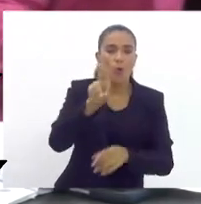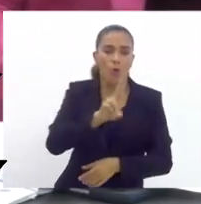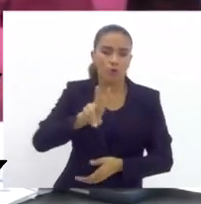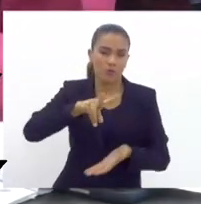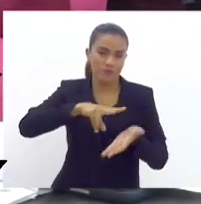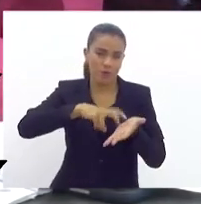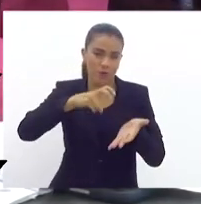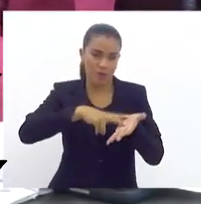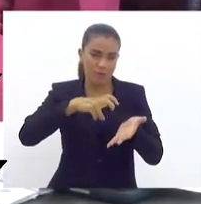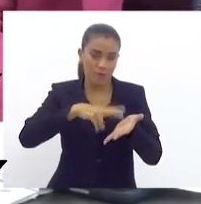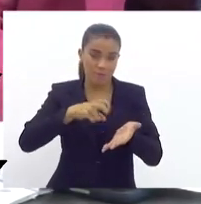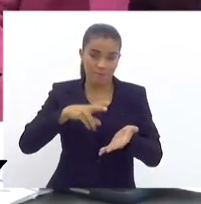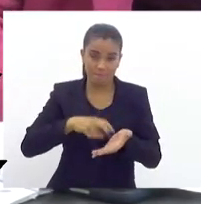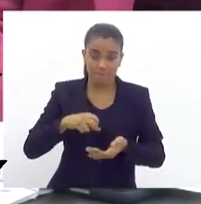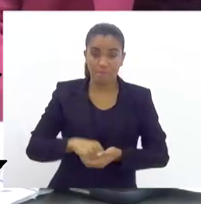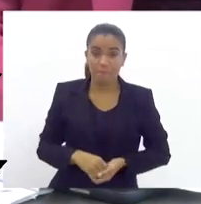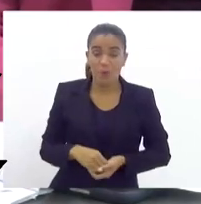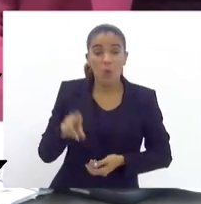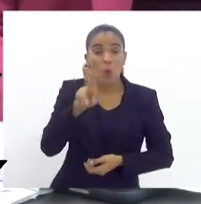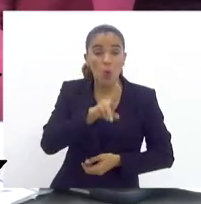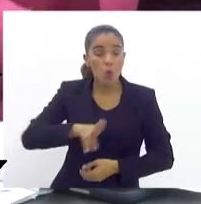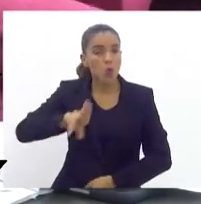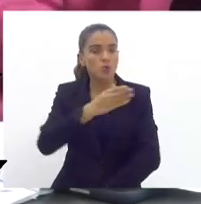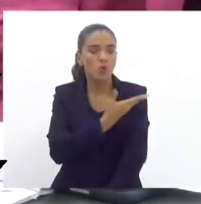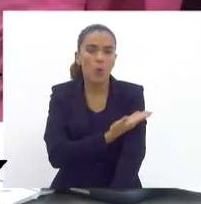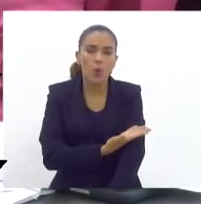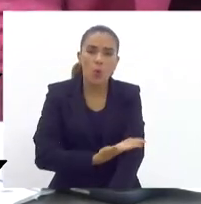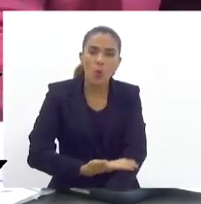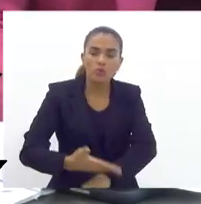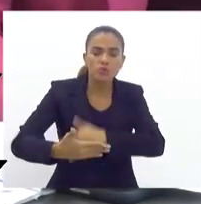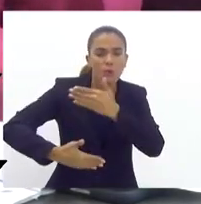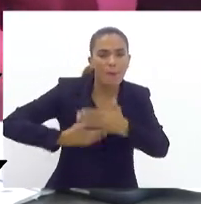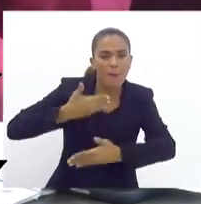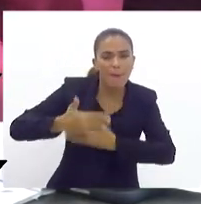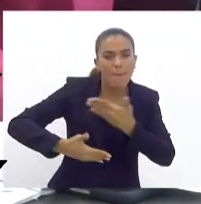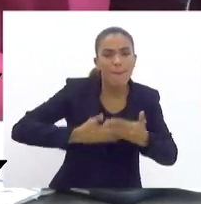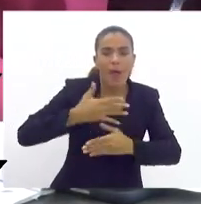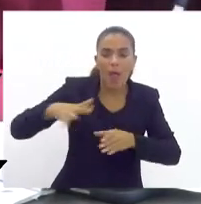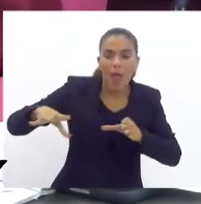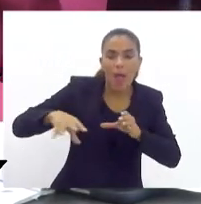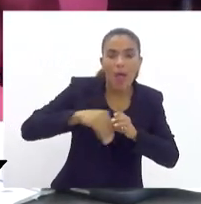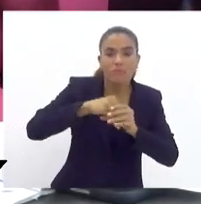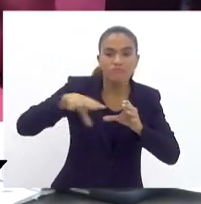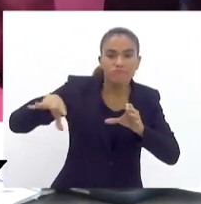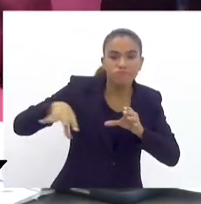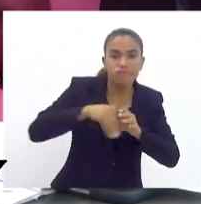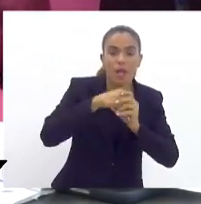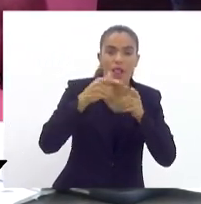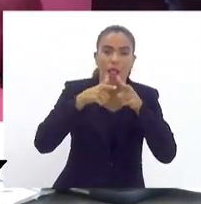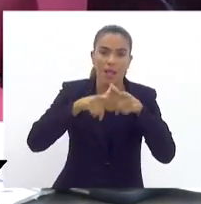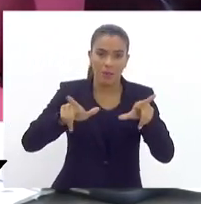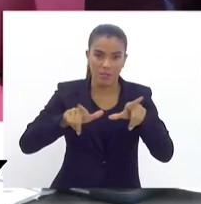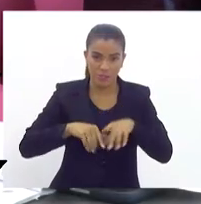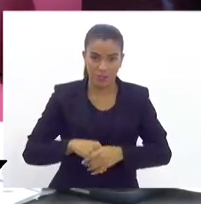tempo, o uso e costume faz com que seja introduzida na